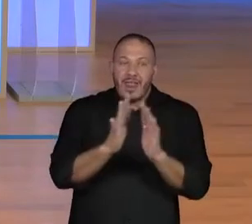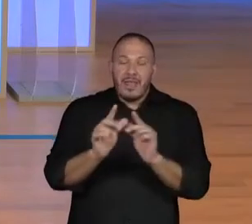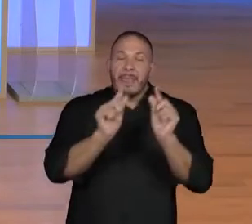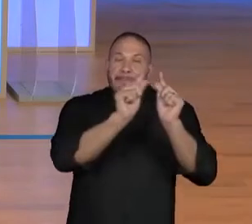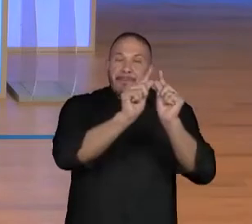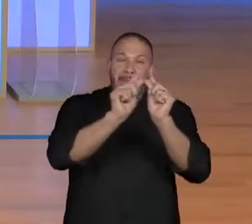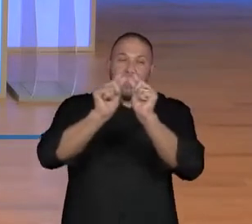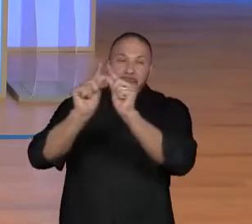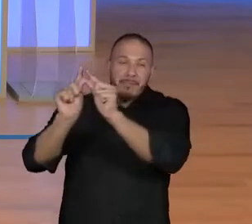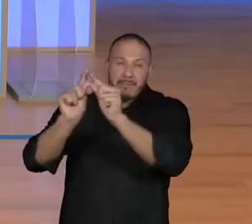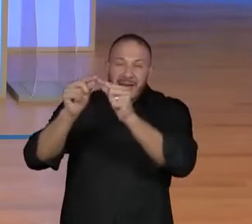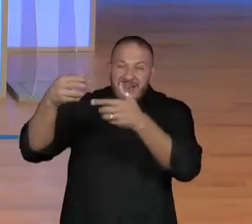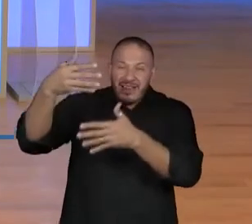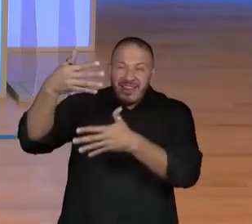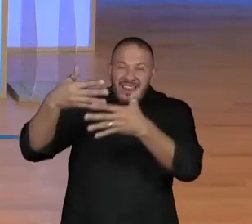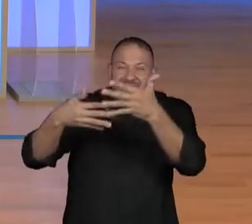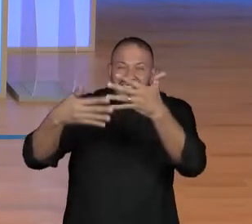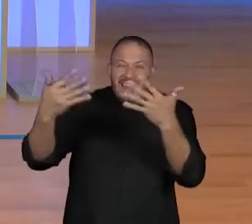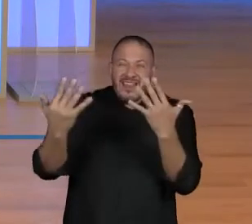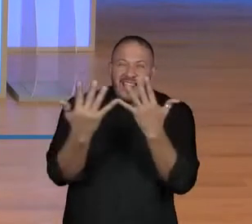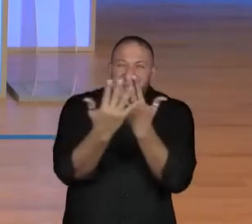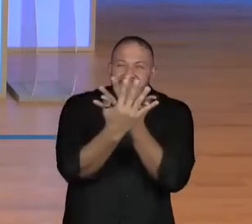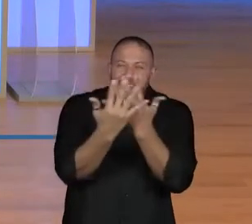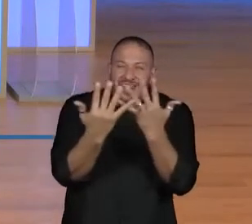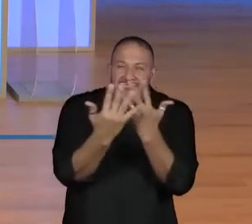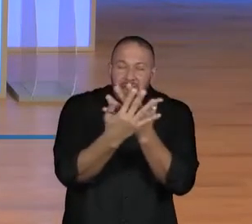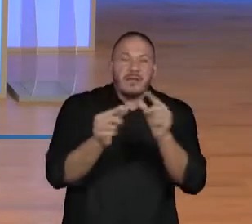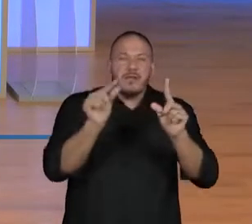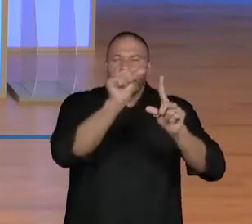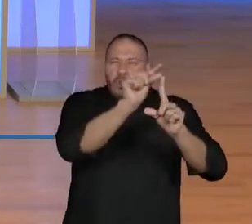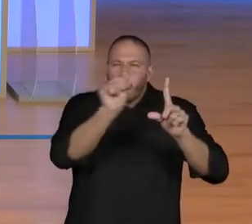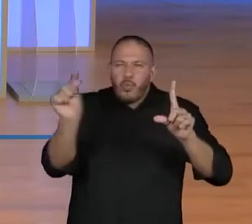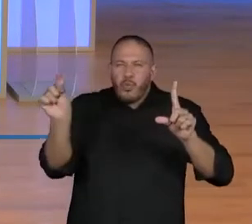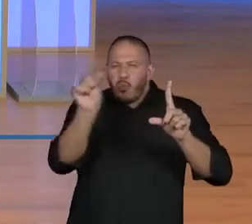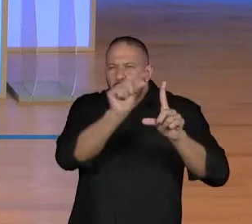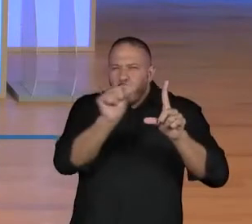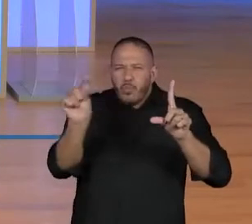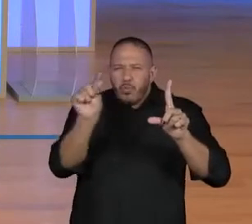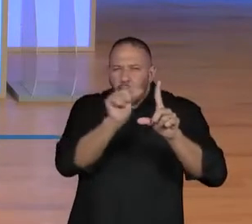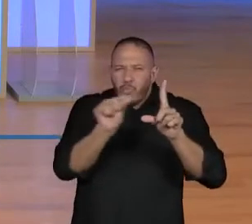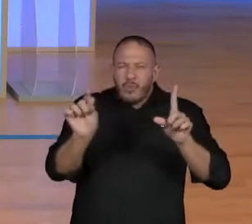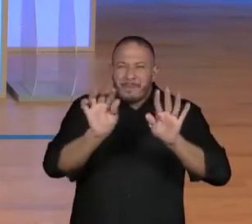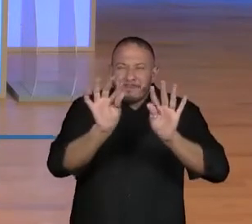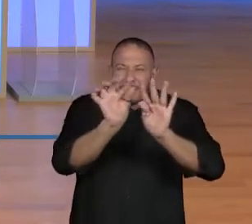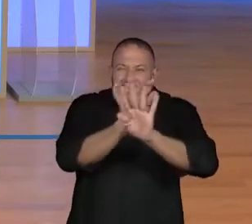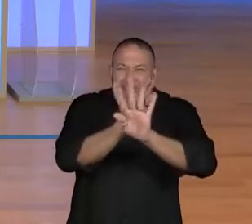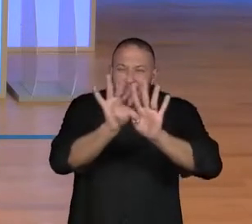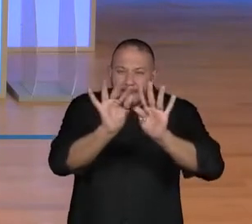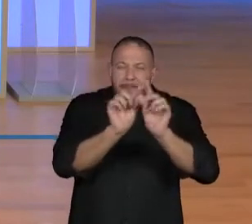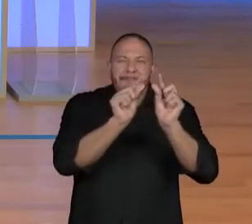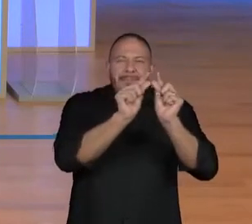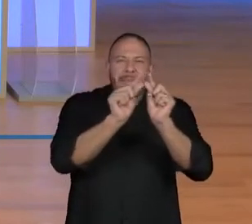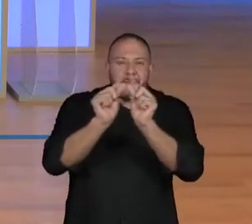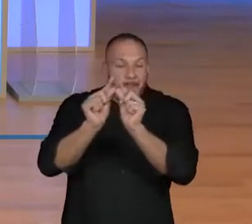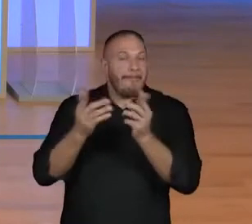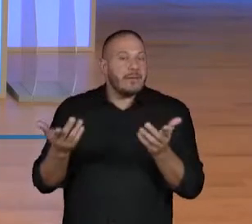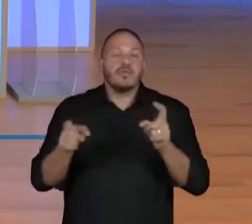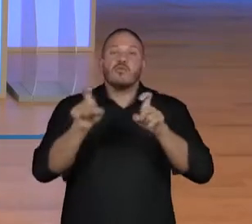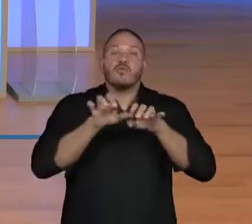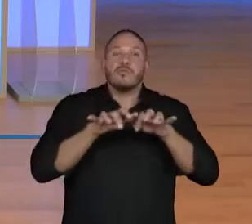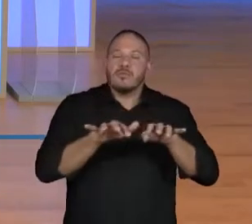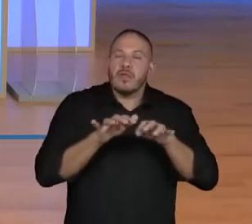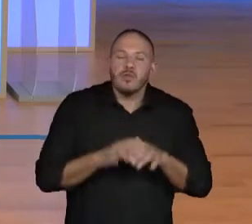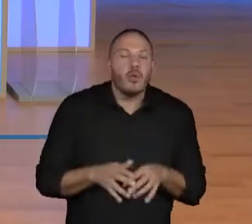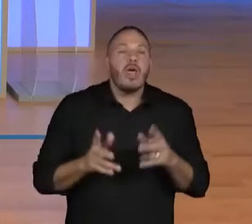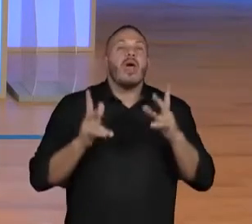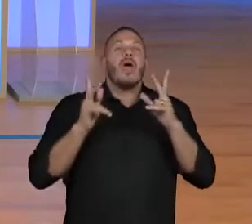E aí, ele recebe essa mensagem por linha da imagem. Porque a tela do computador é como se fosse